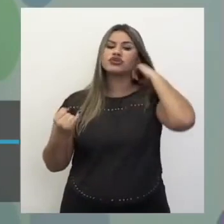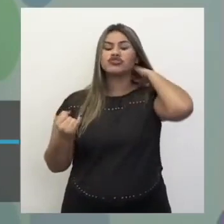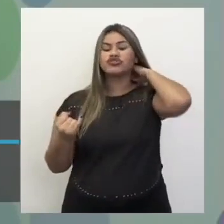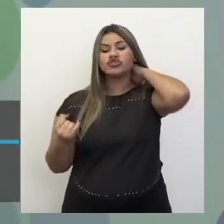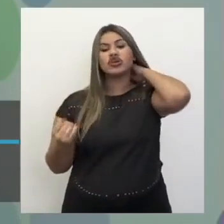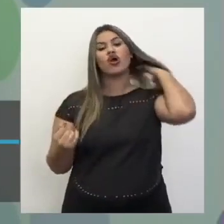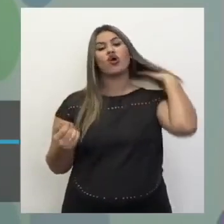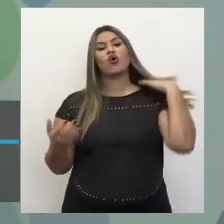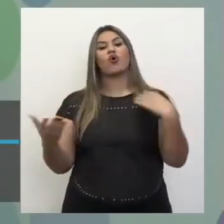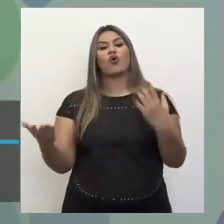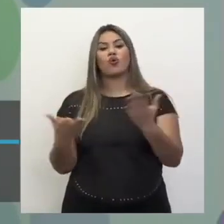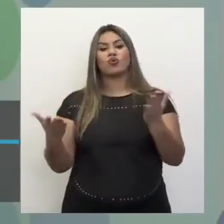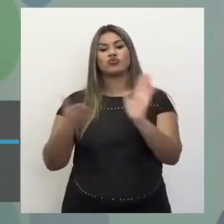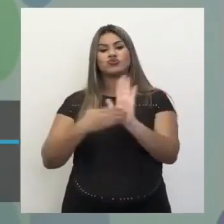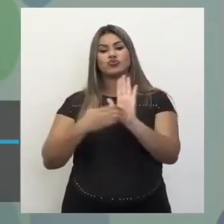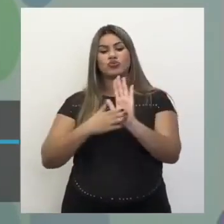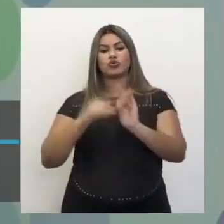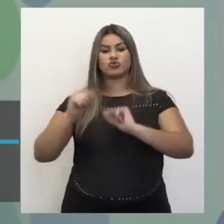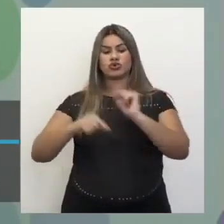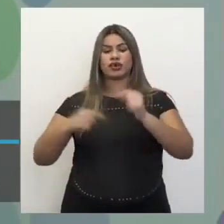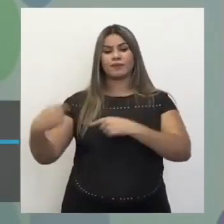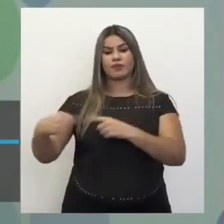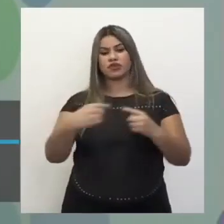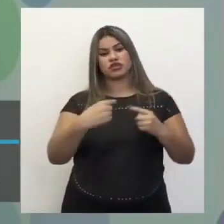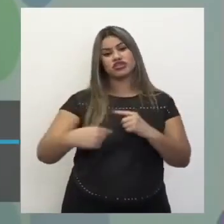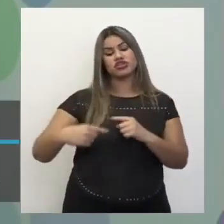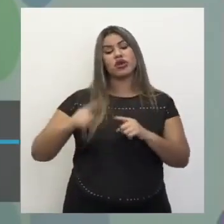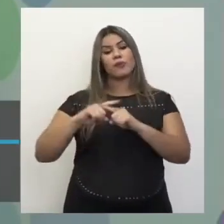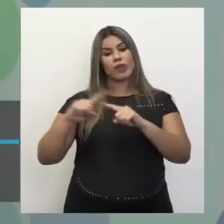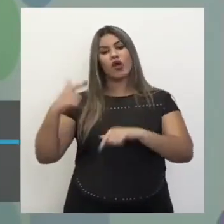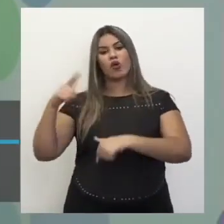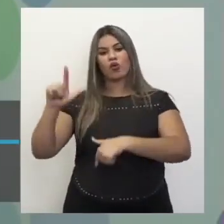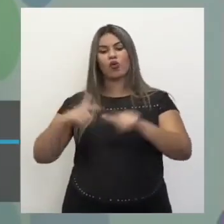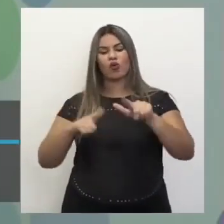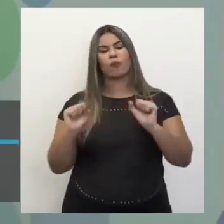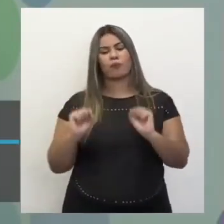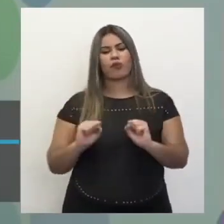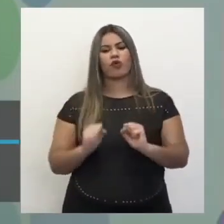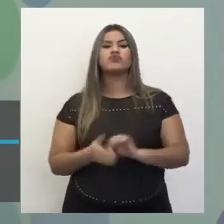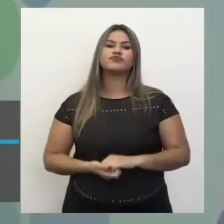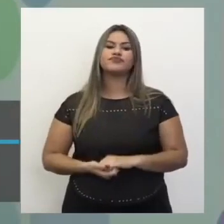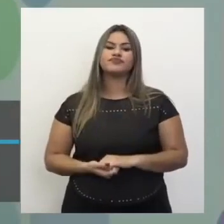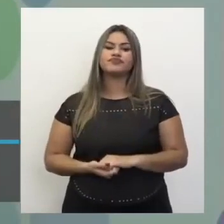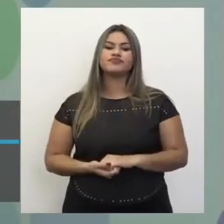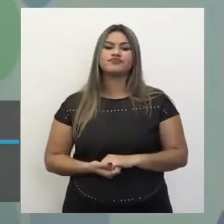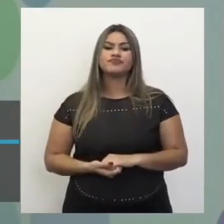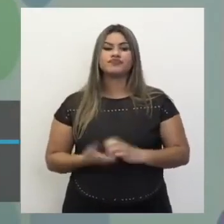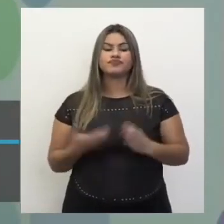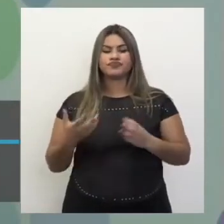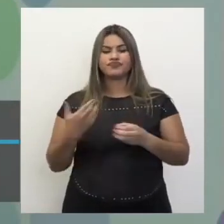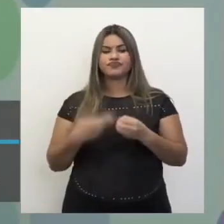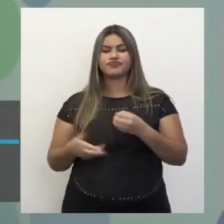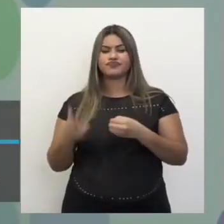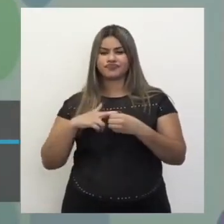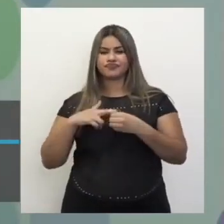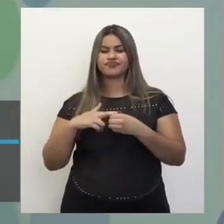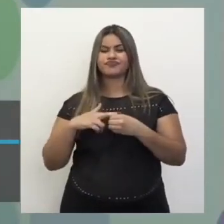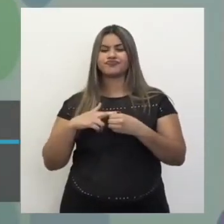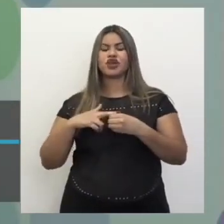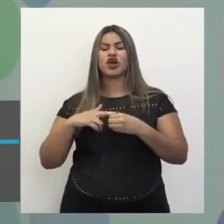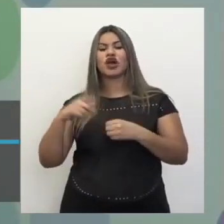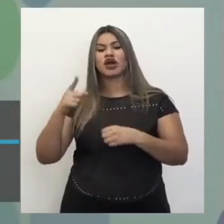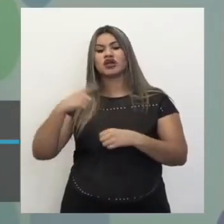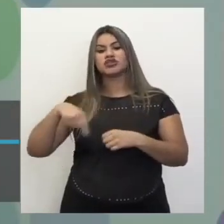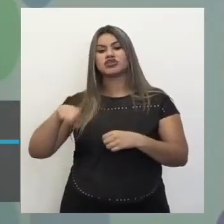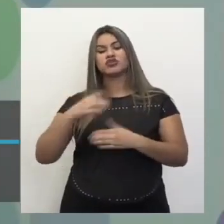na política contemporânea, mas vocês podem fazer essa pesquisa em outros momentos. Beleza? Vamos fazer uma recapitulação rapidamente do que a gente